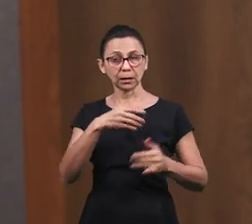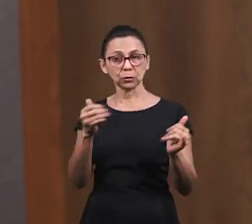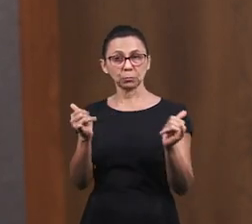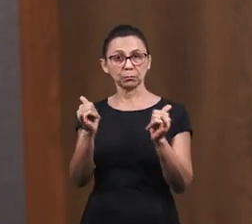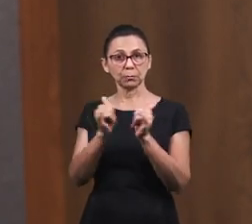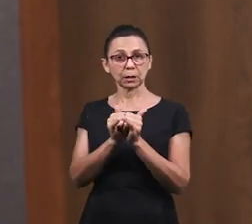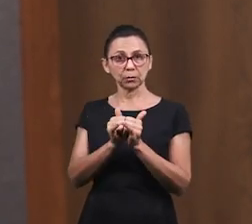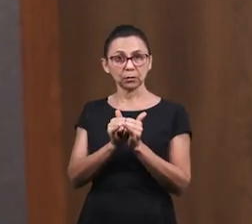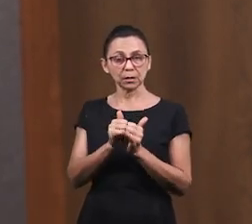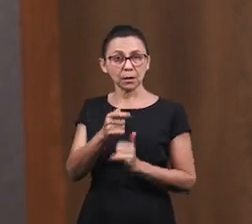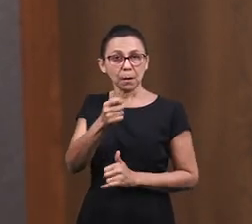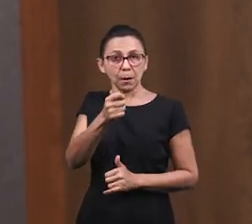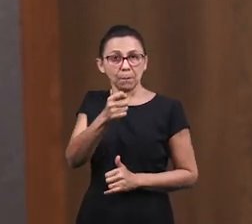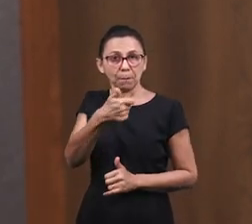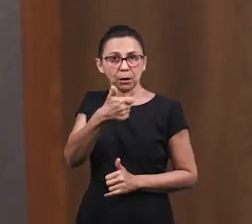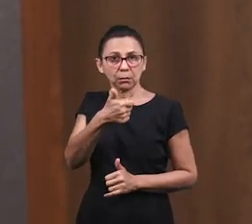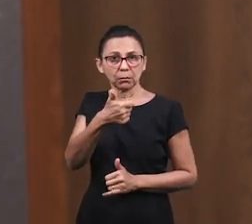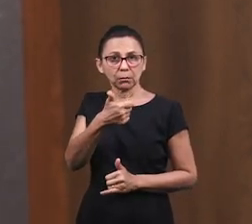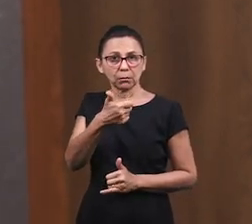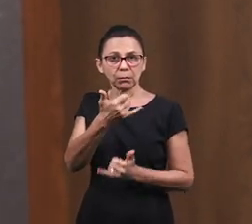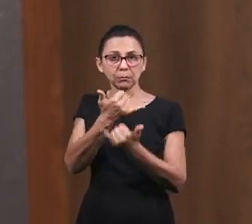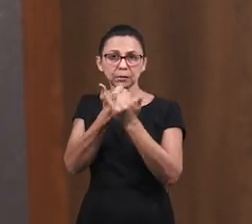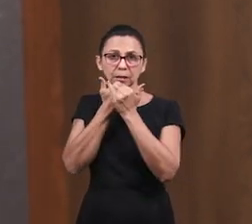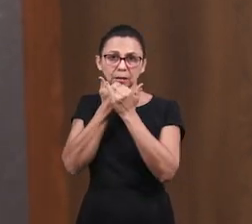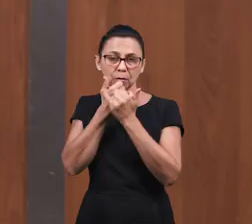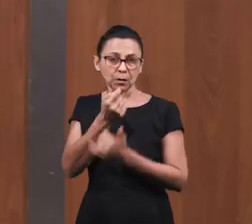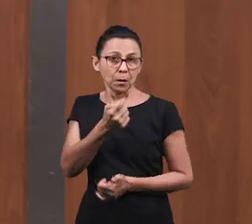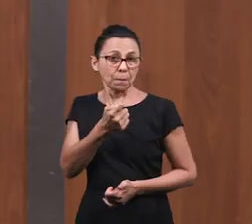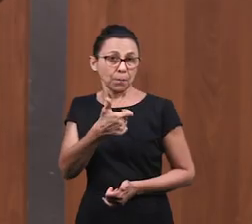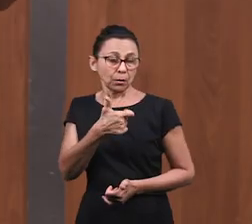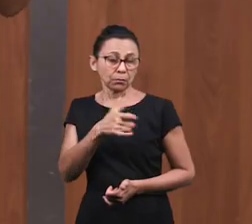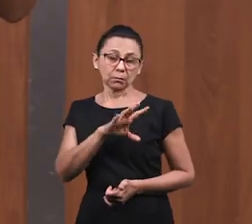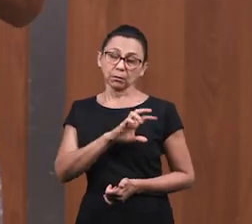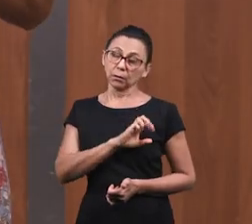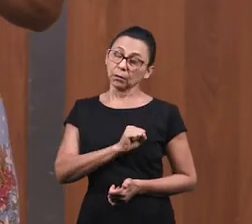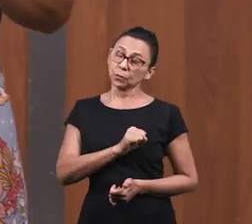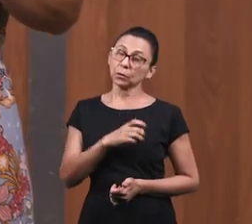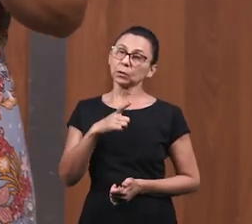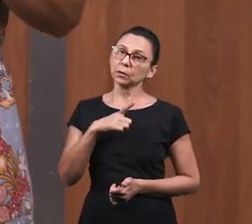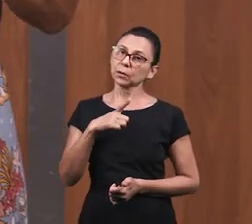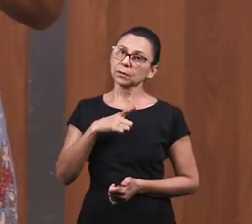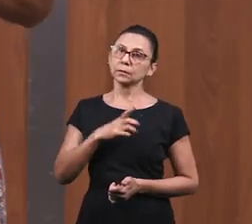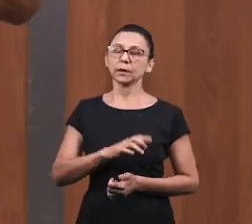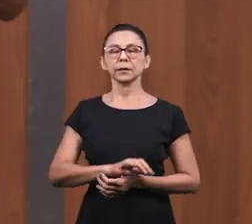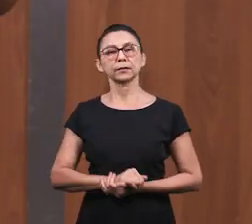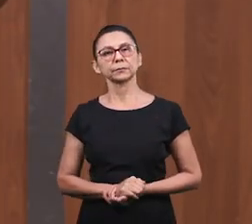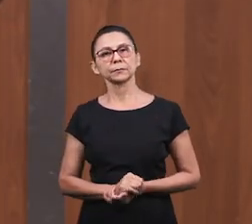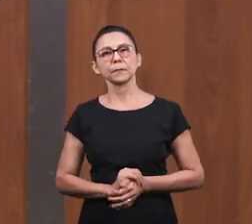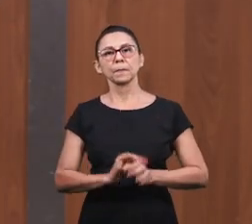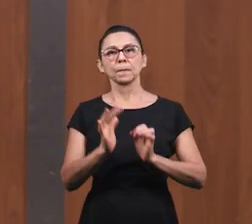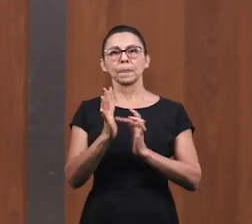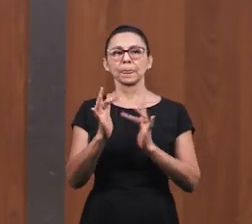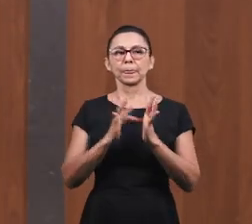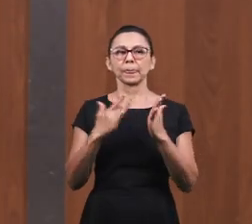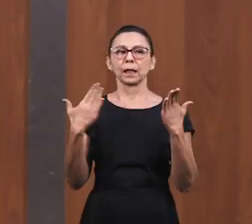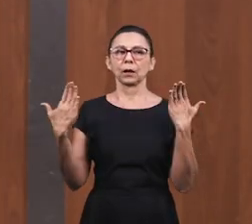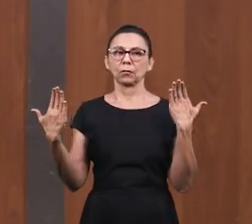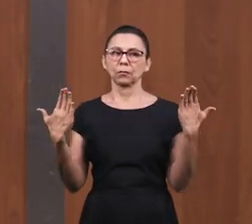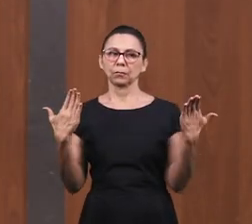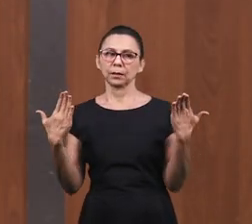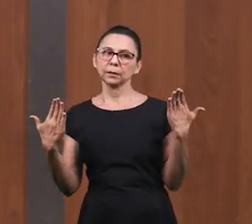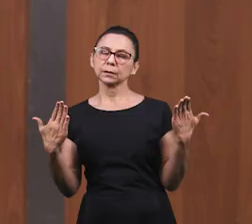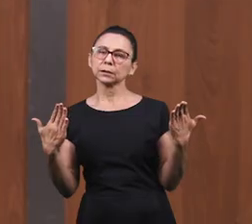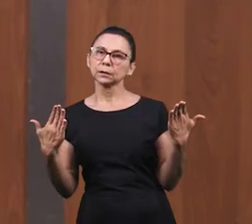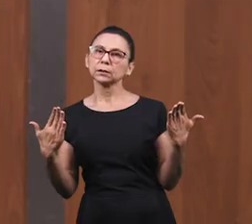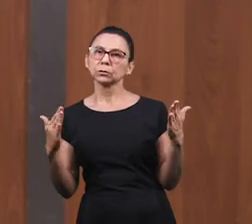perdão, pouco amor é demonstrado. Jesus estava comparando as atitudes daquela mulher e